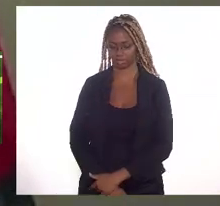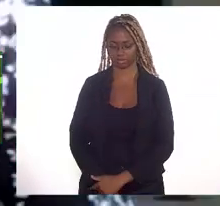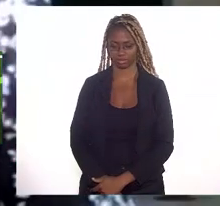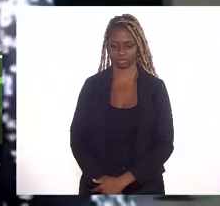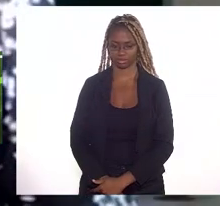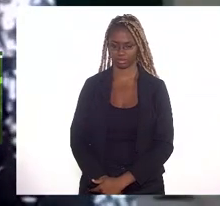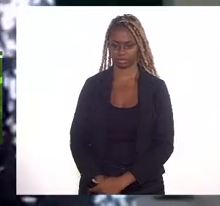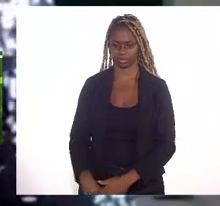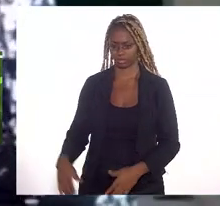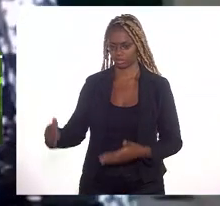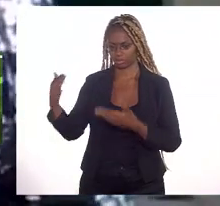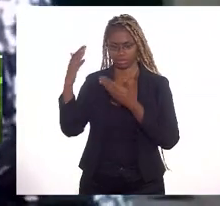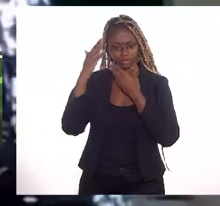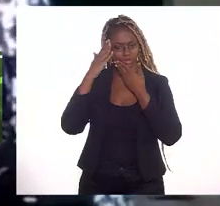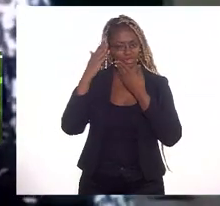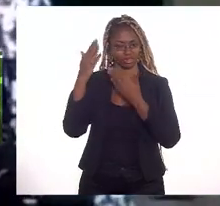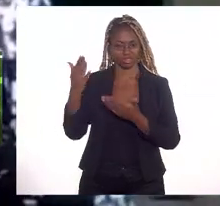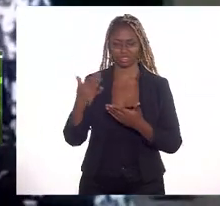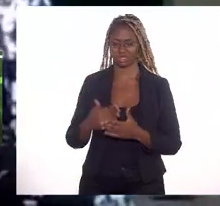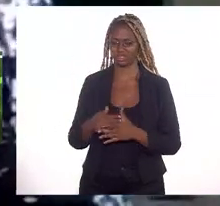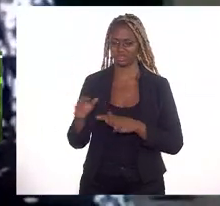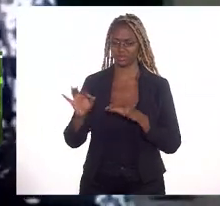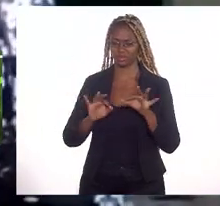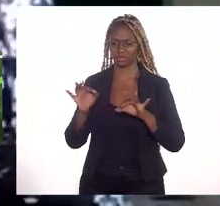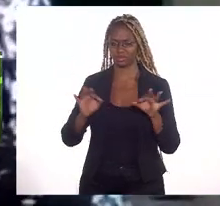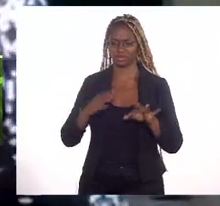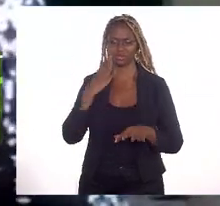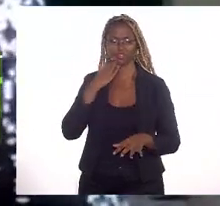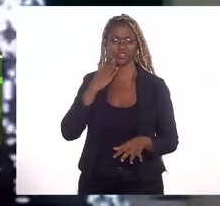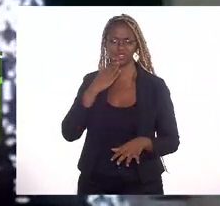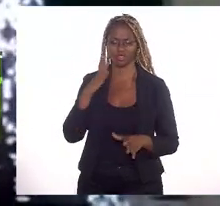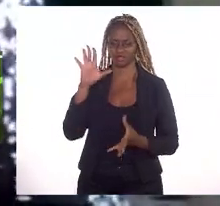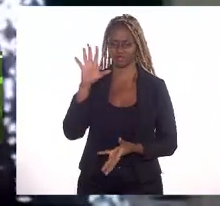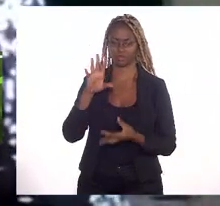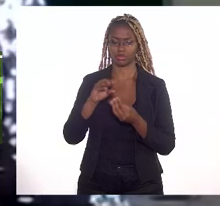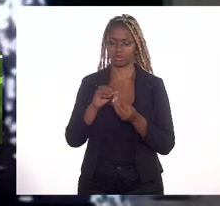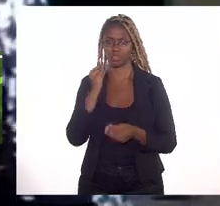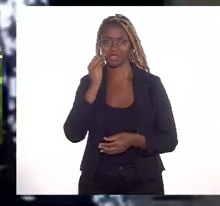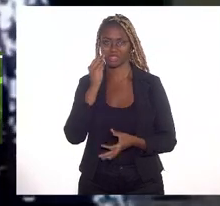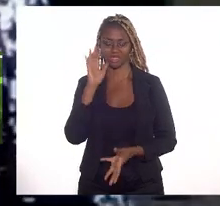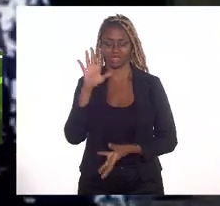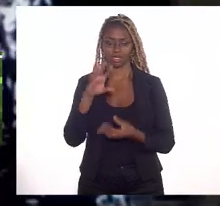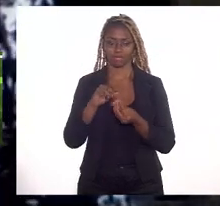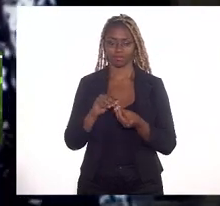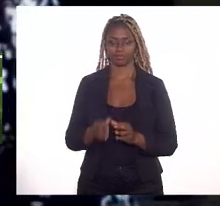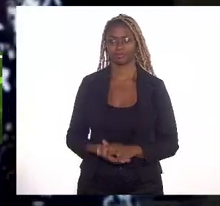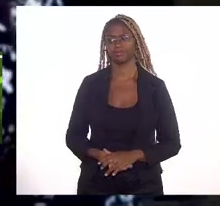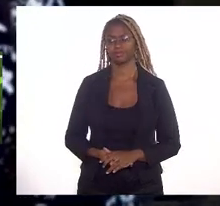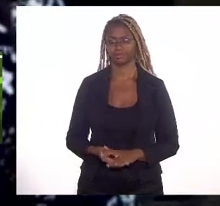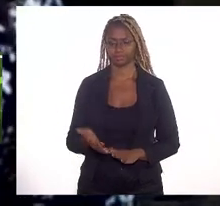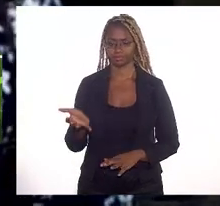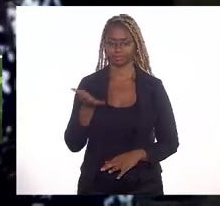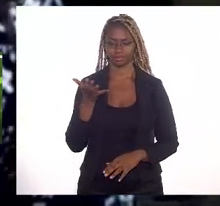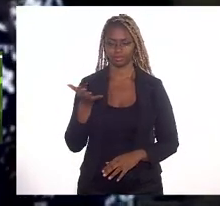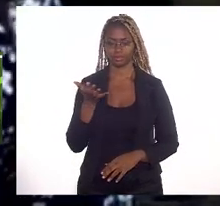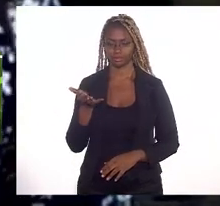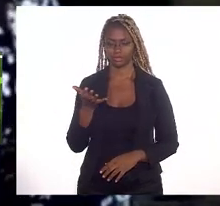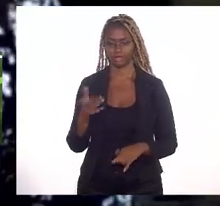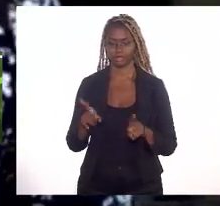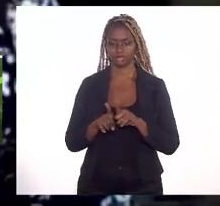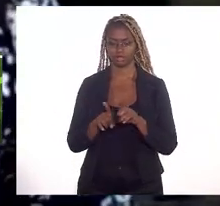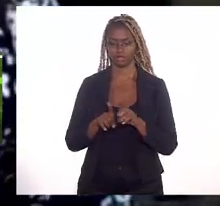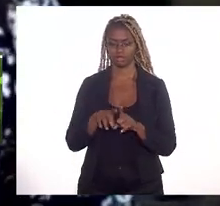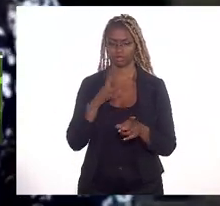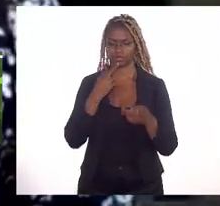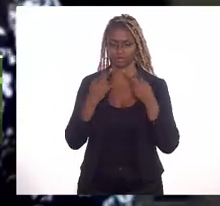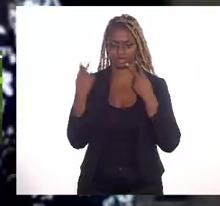Muito obrigada pelo convite. Eu tinha preparado todo um discurso, vou tentar resumir, né? Eu queria, de uma certa forma, falar um